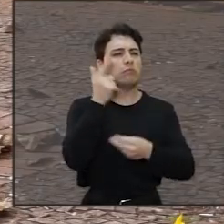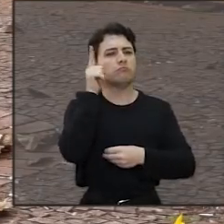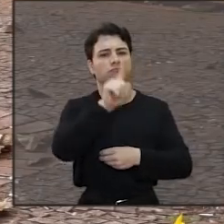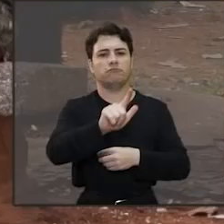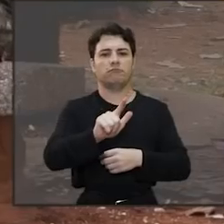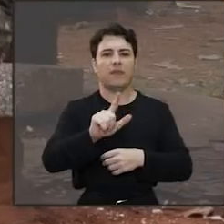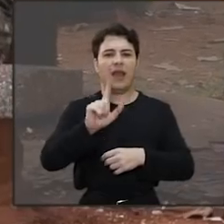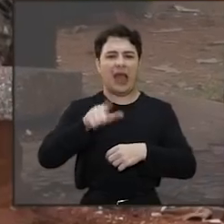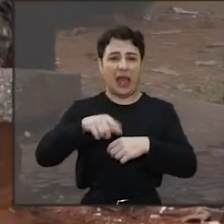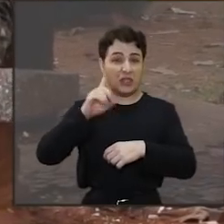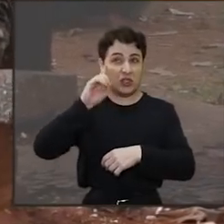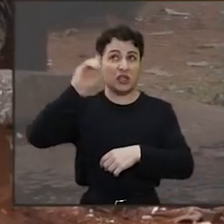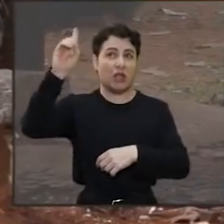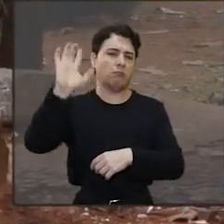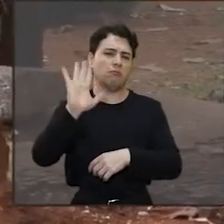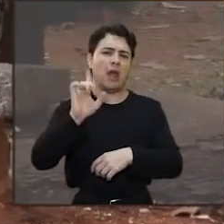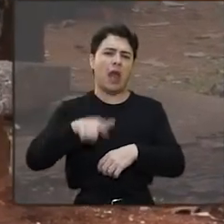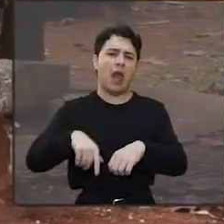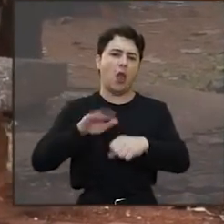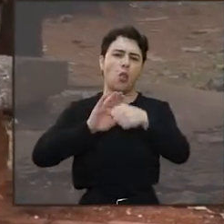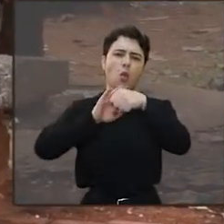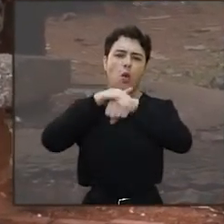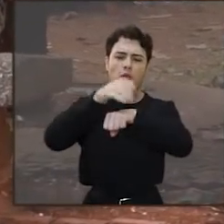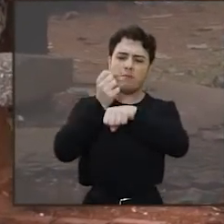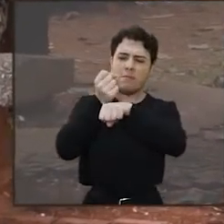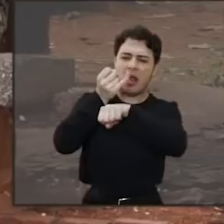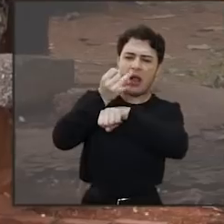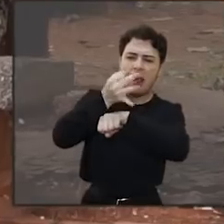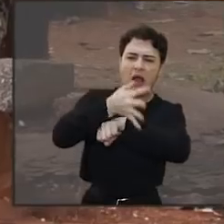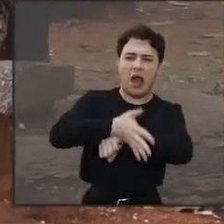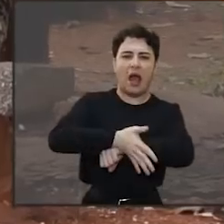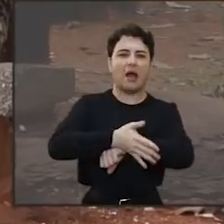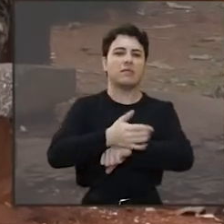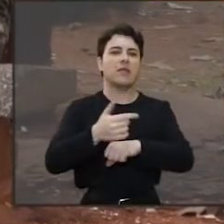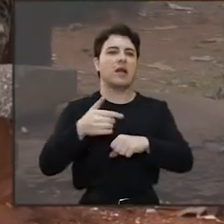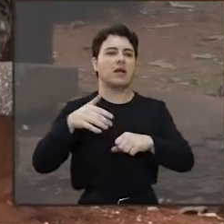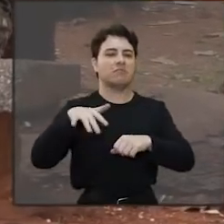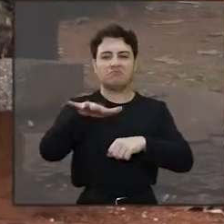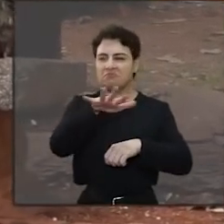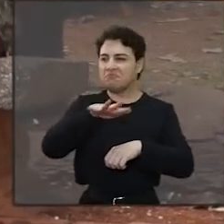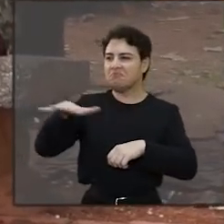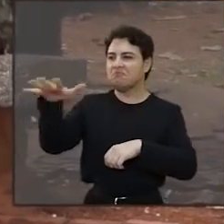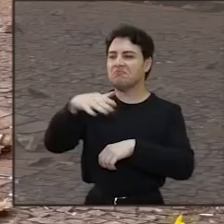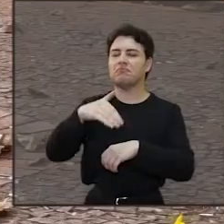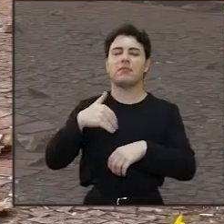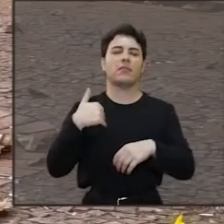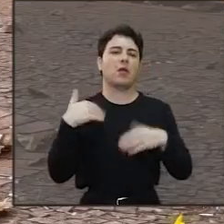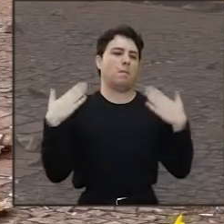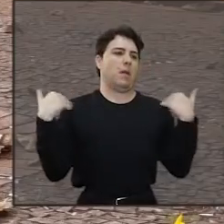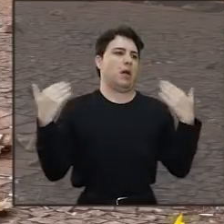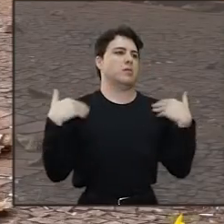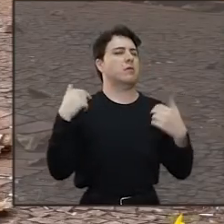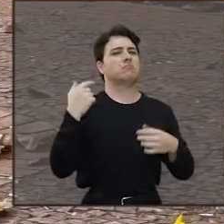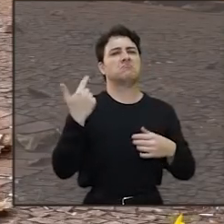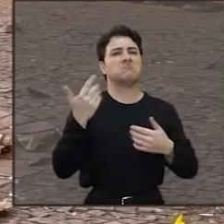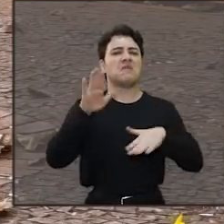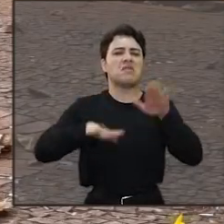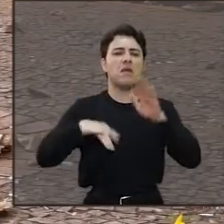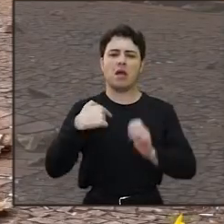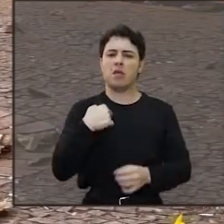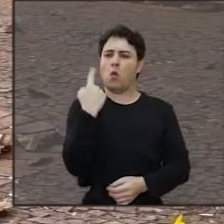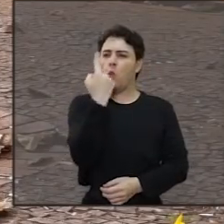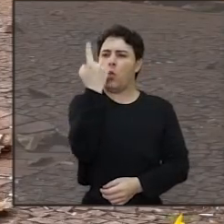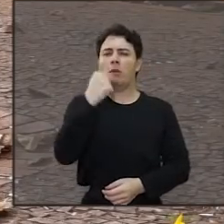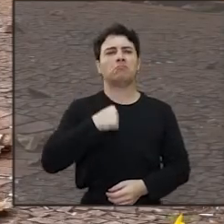busquei isso bastante, eu vivia... Na verdade não era nem durante muito dia, eu fazia muito isso de madrugada. Eu dava meus rolês aqui pela cidade,